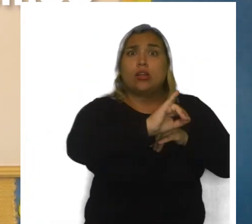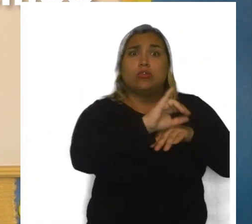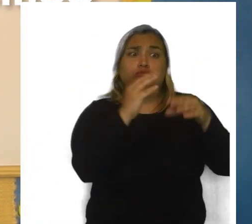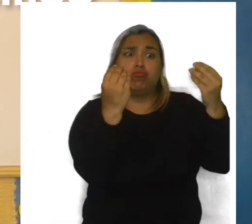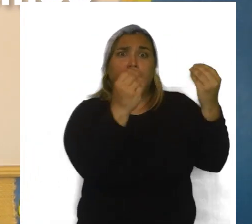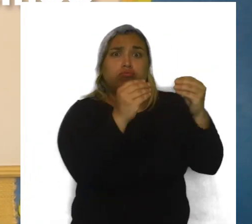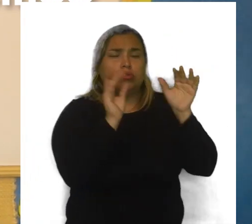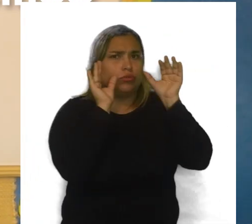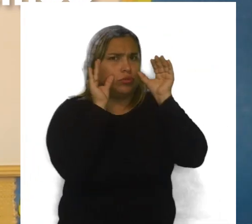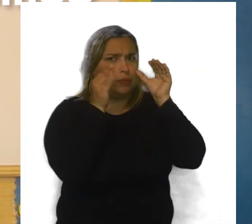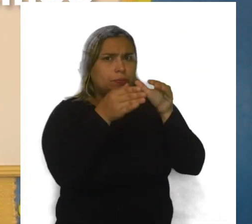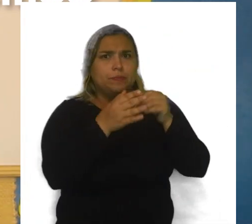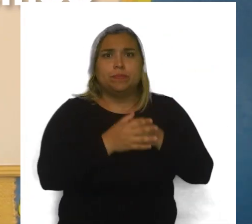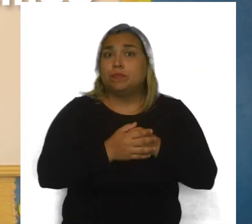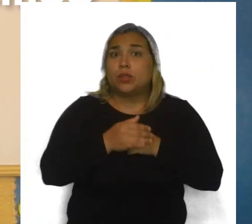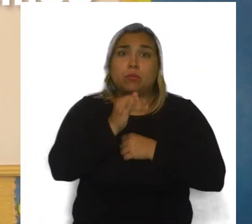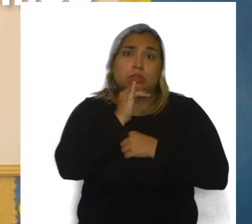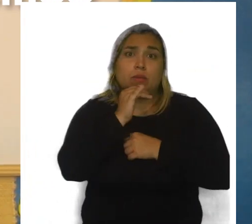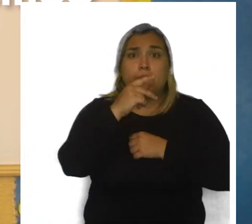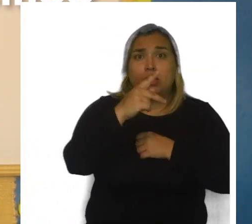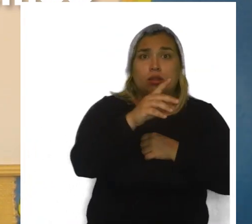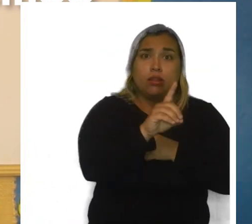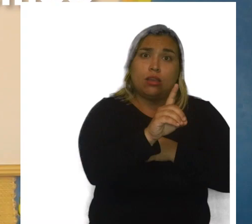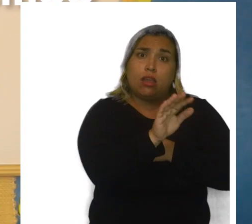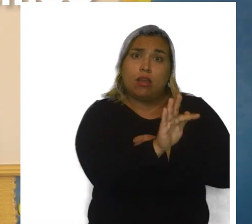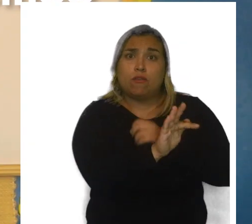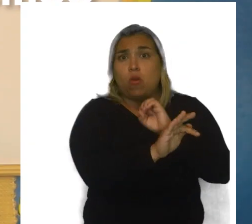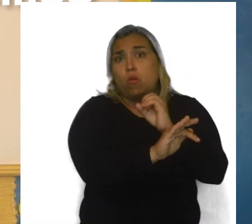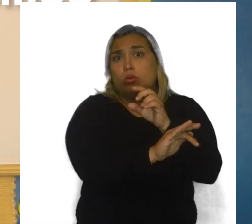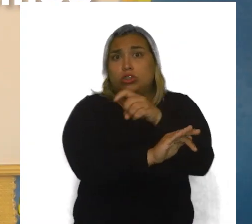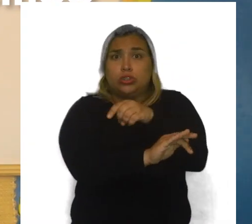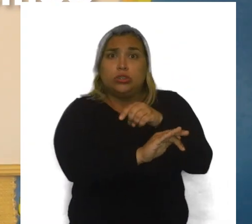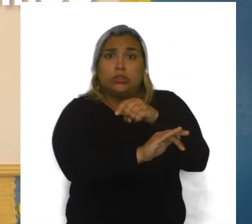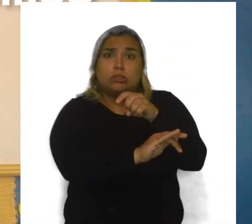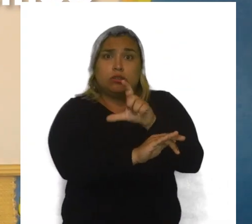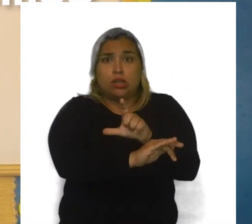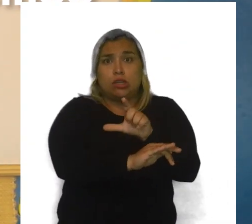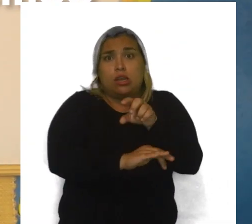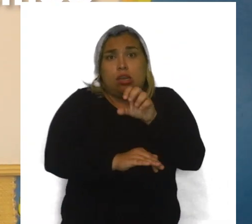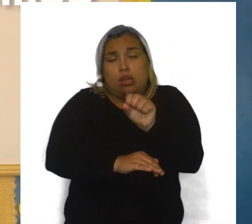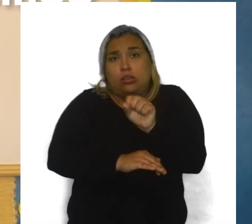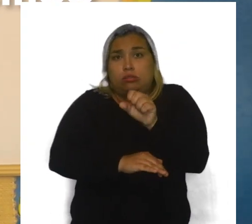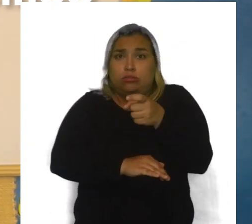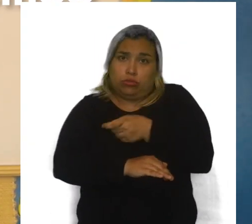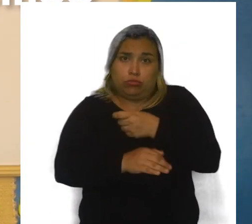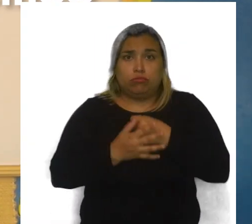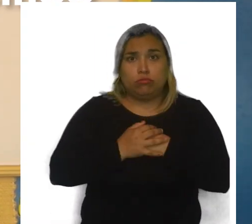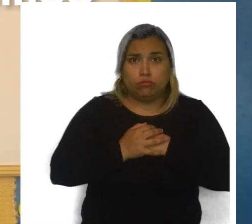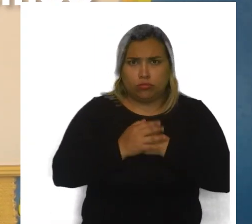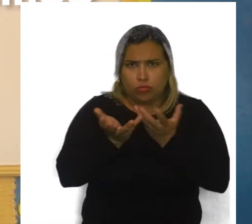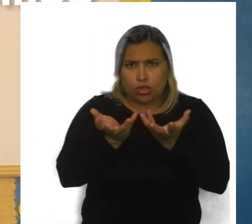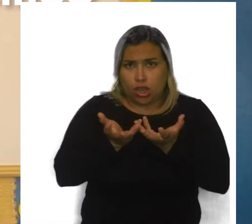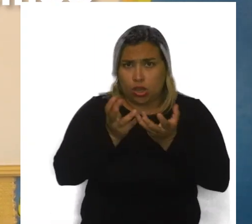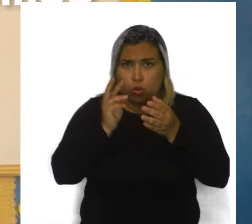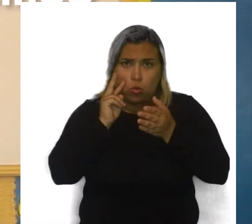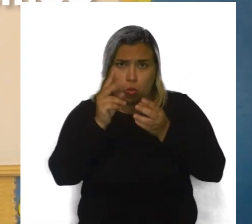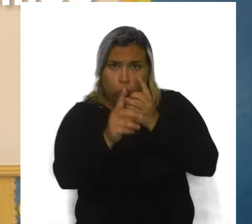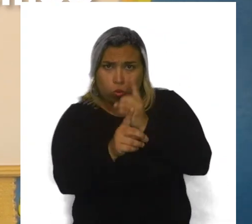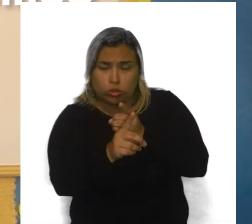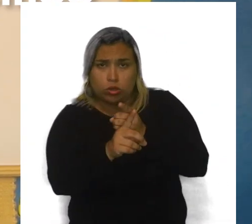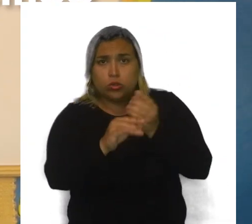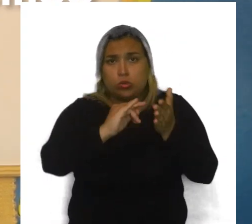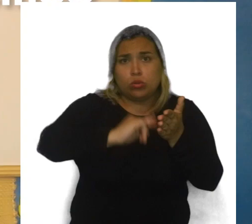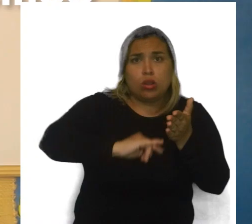formatos específicos, como PDF ou XLSX. Para encontrá-los, tu só precisas usar o